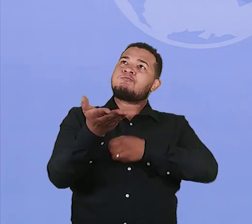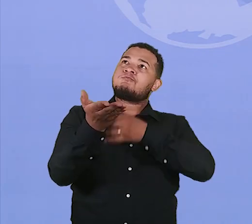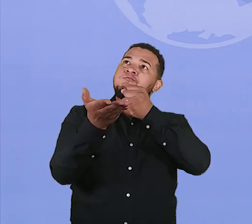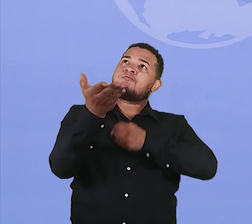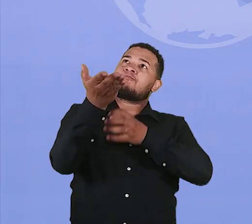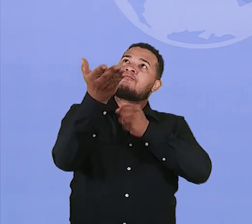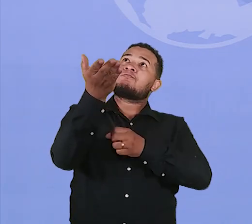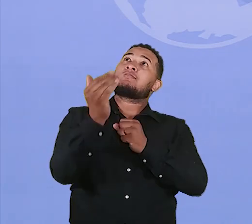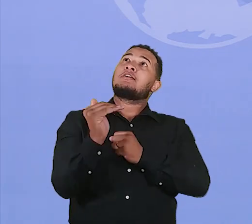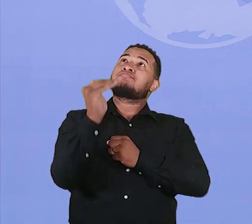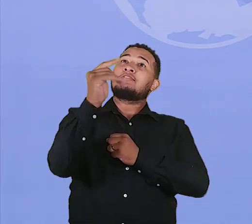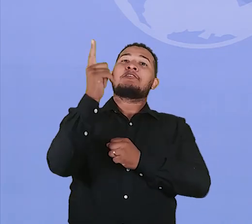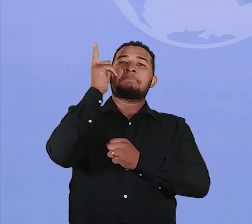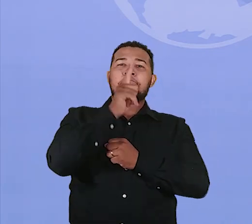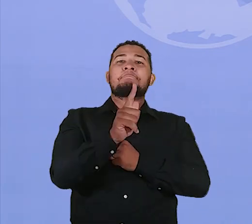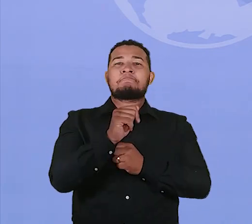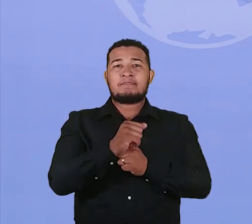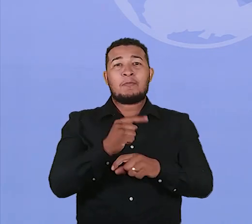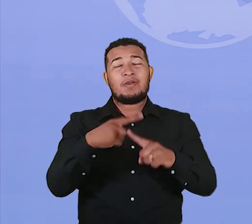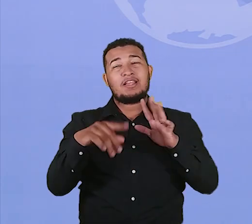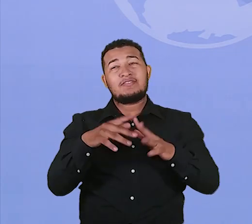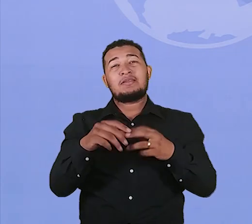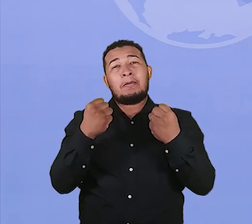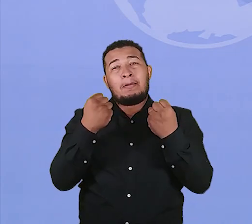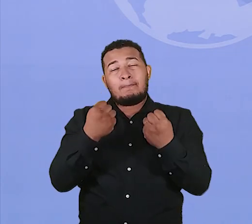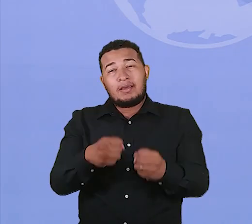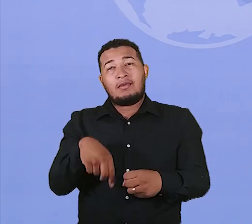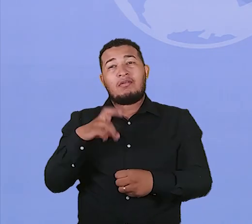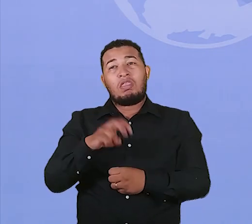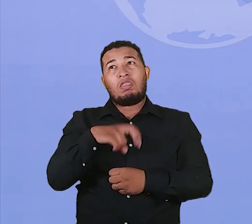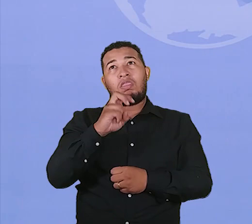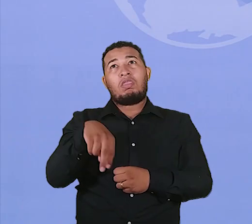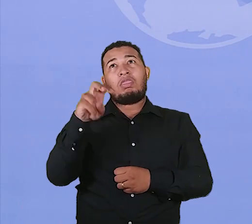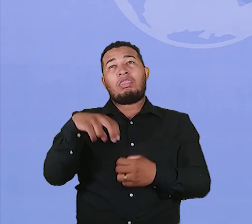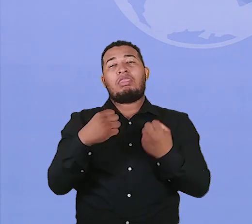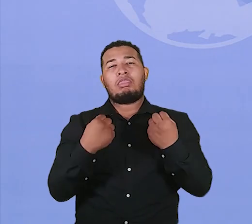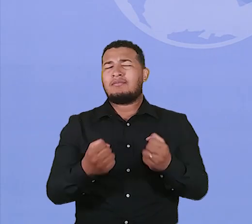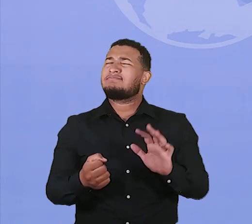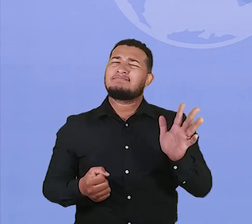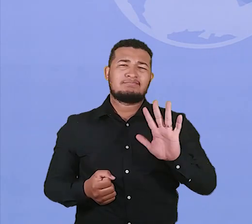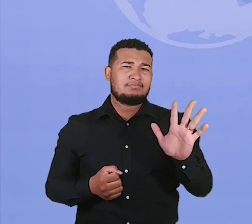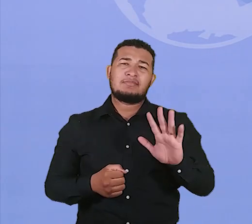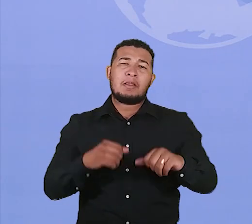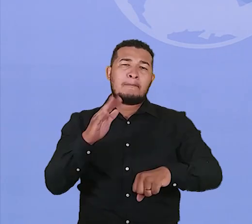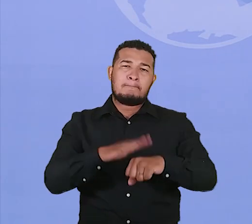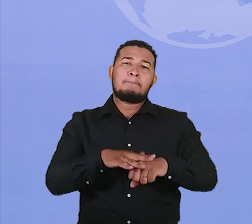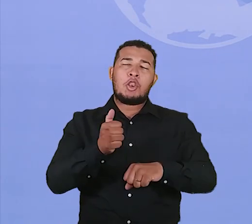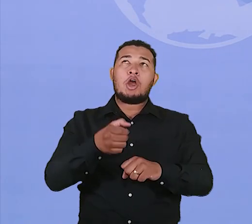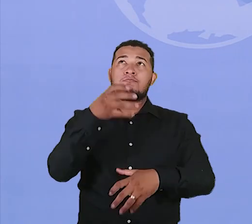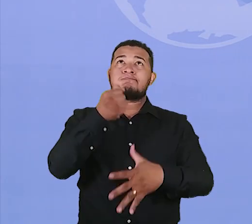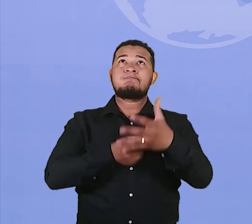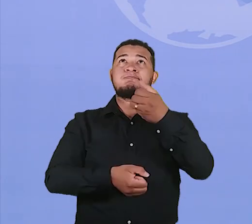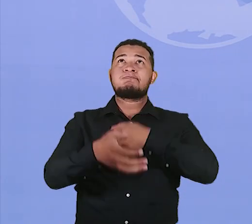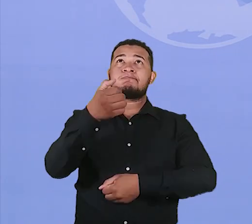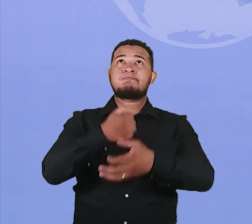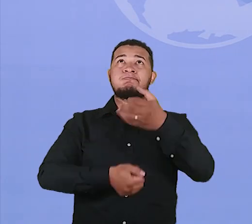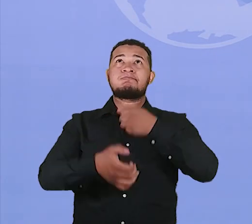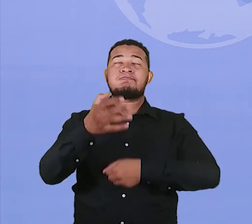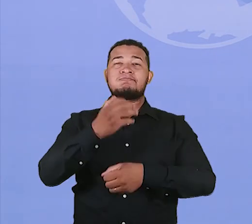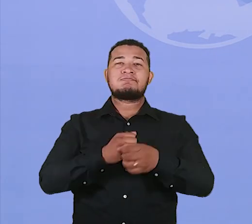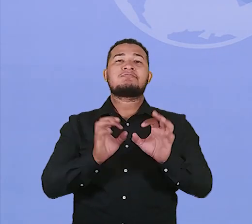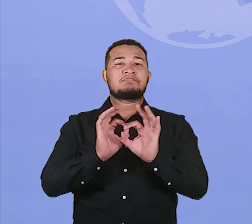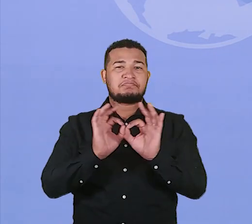deles porque senão vai ter que carregar o peso em subir escada né com aquele peso todo não eles vão colocam lá